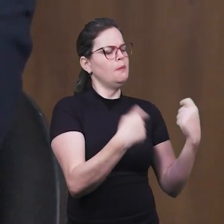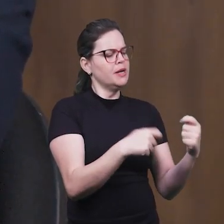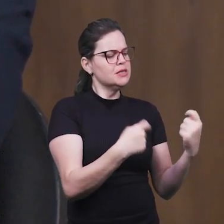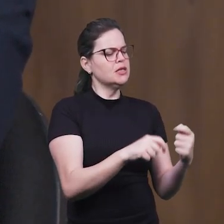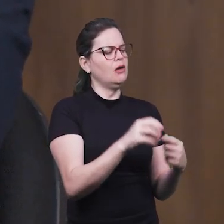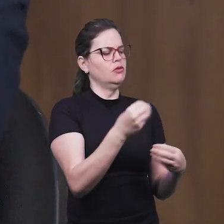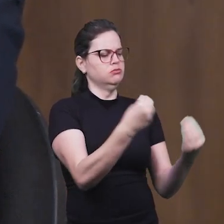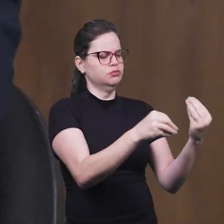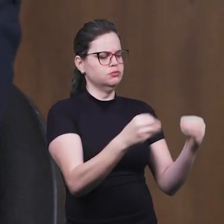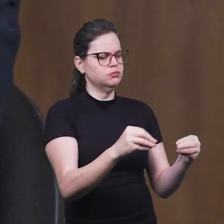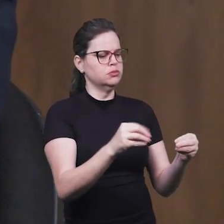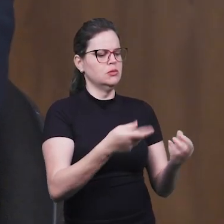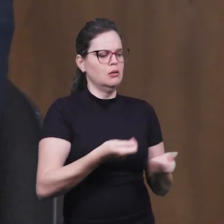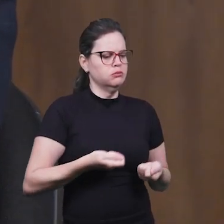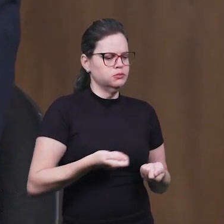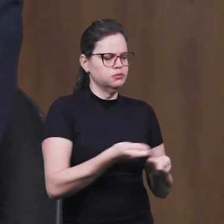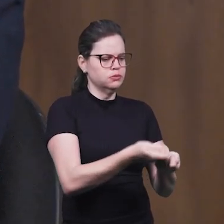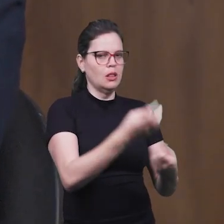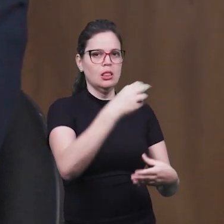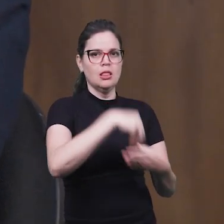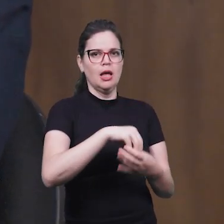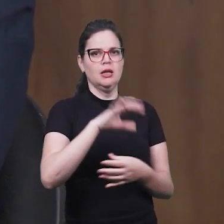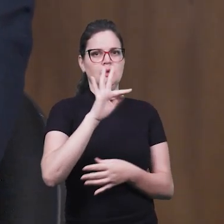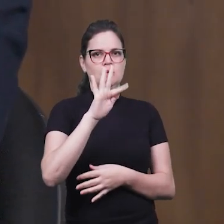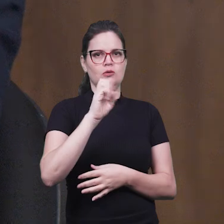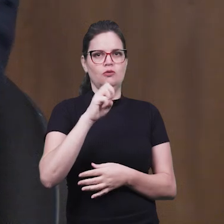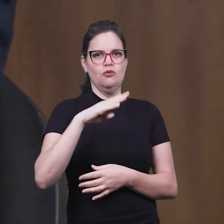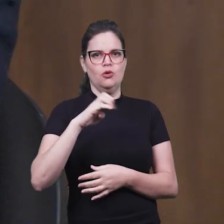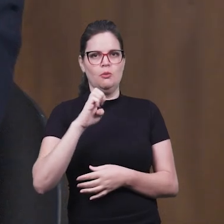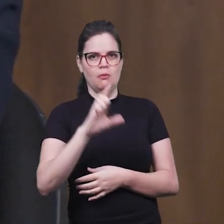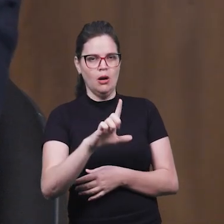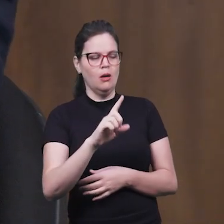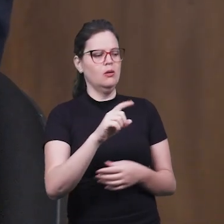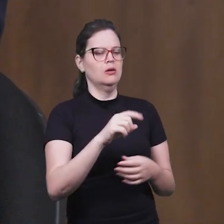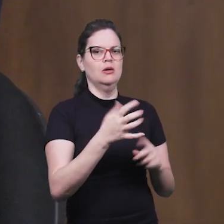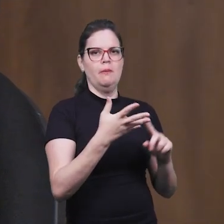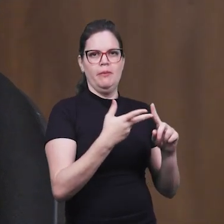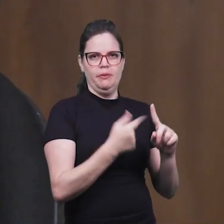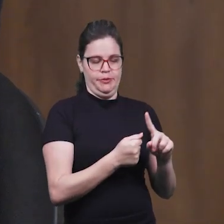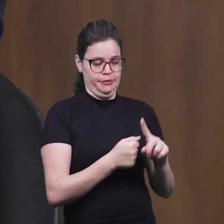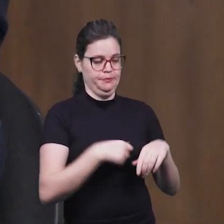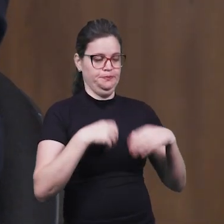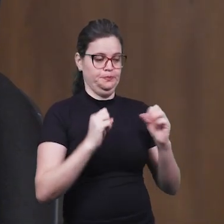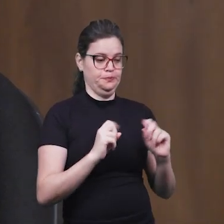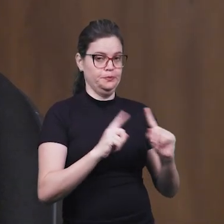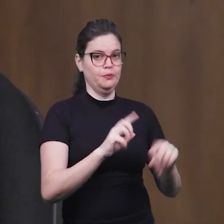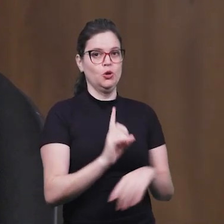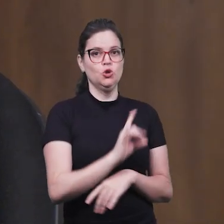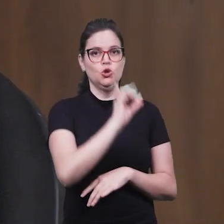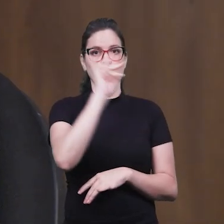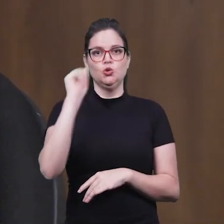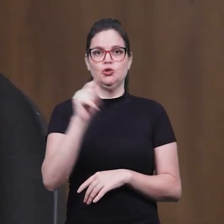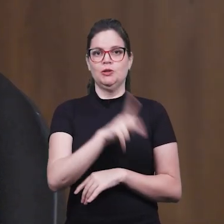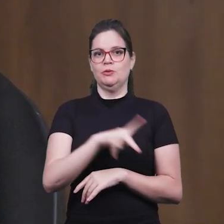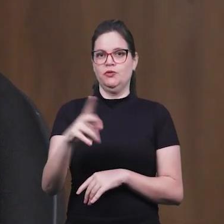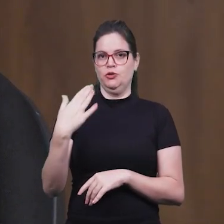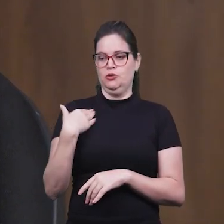de formol uma vez por semana e tirar aquela coisa toda. Quando eu fui apresentado a minha peça, que era um homem, em cima